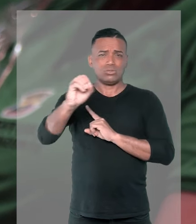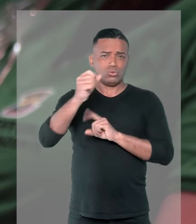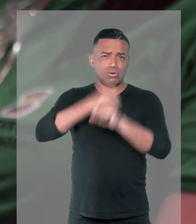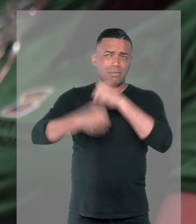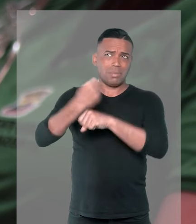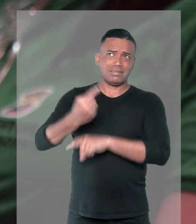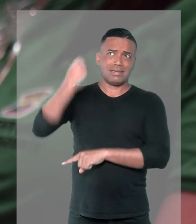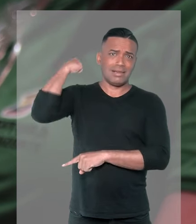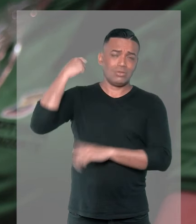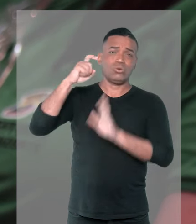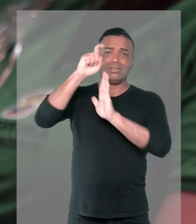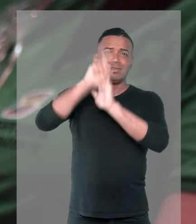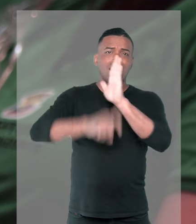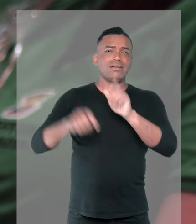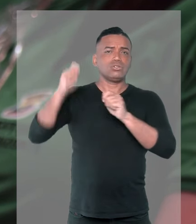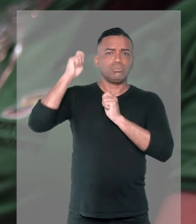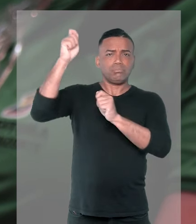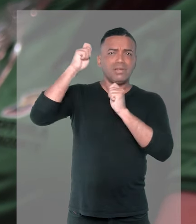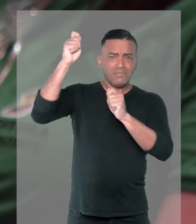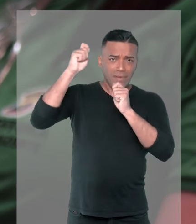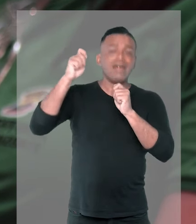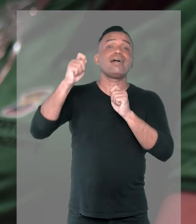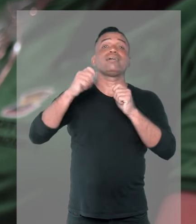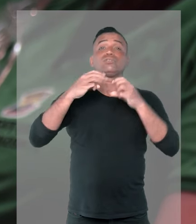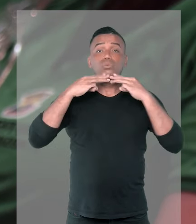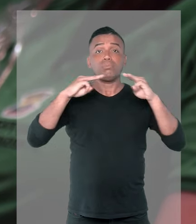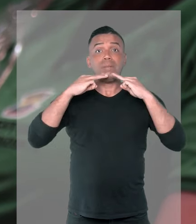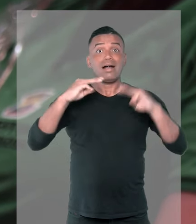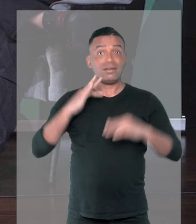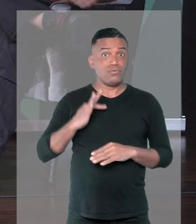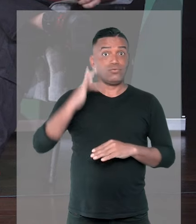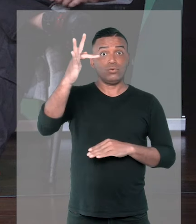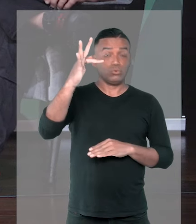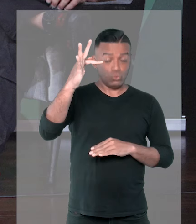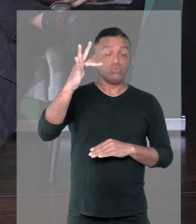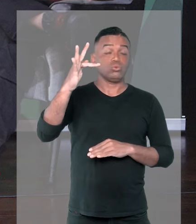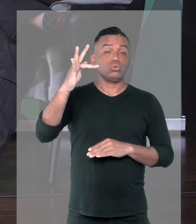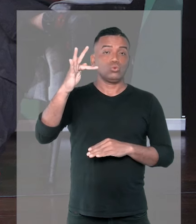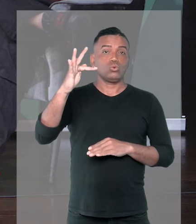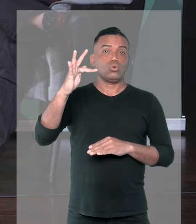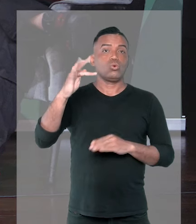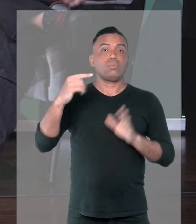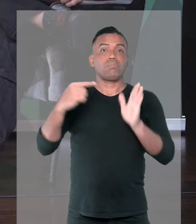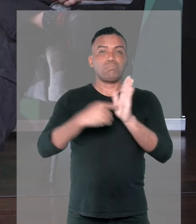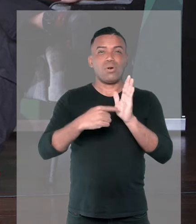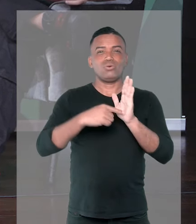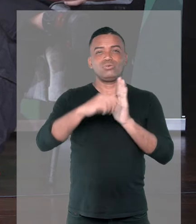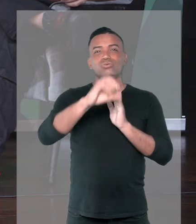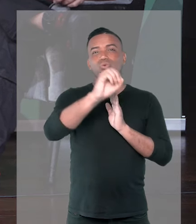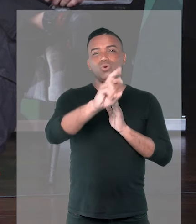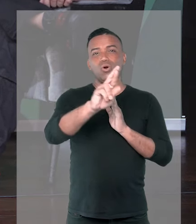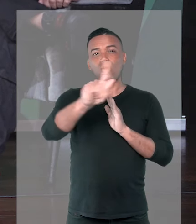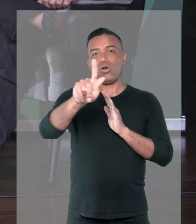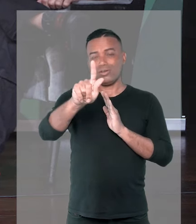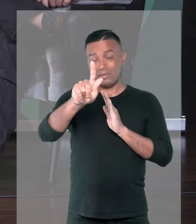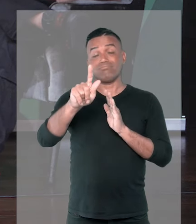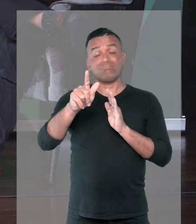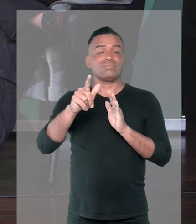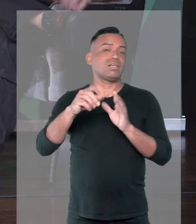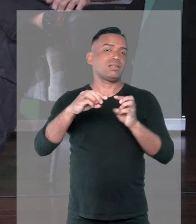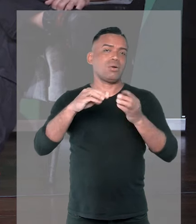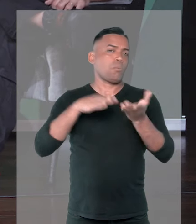O Manifesto para o marketing do Futuro tá em marketingo PG eh isso foi publicado em março do ano passado